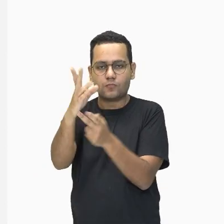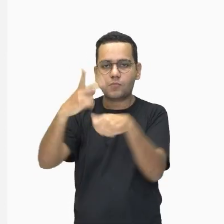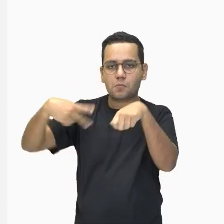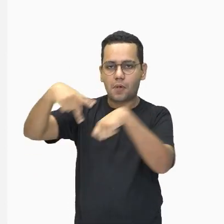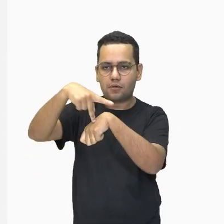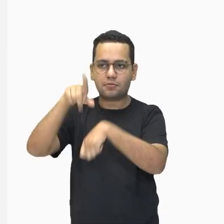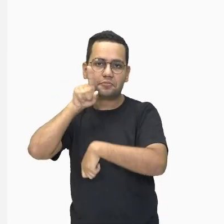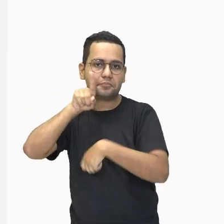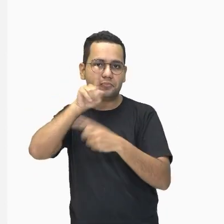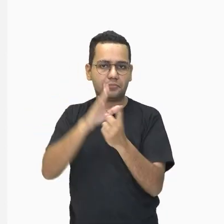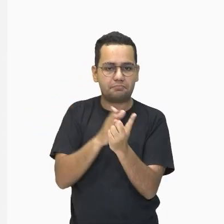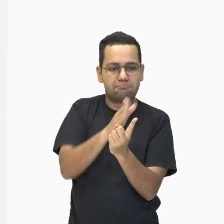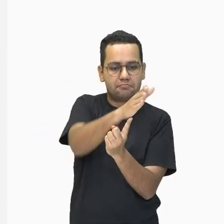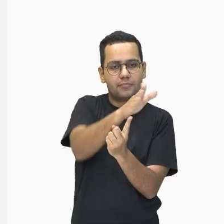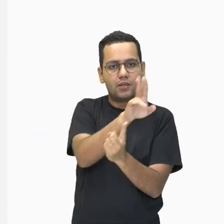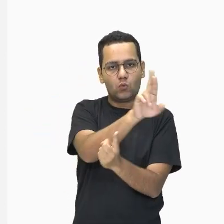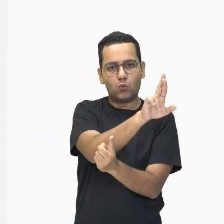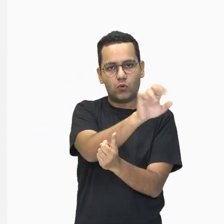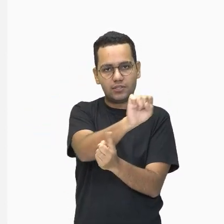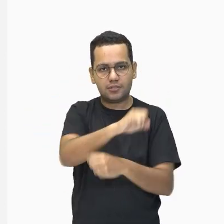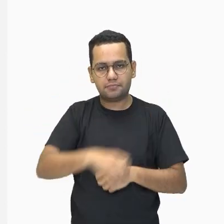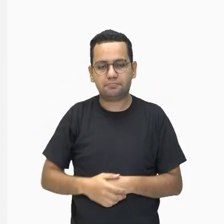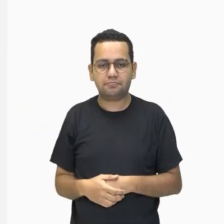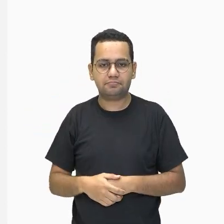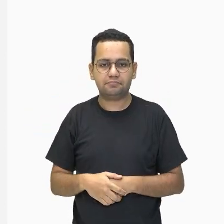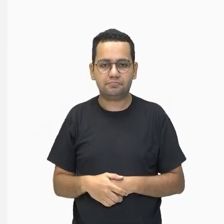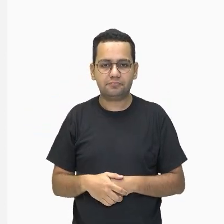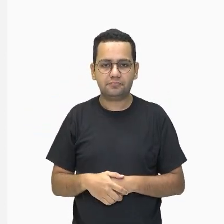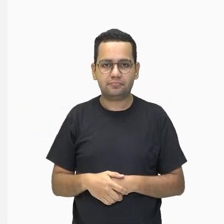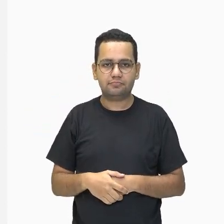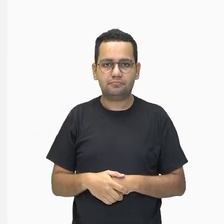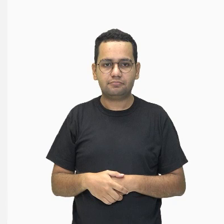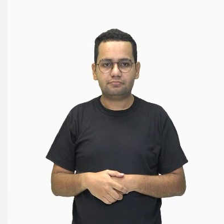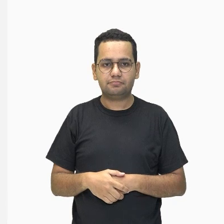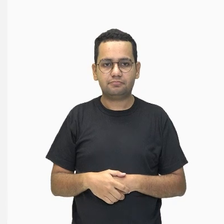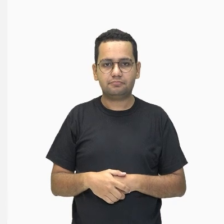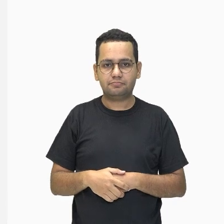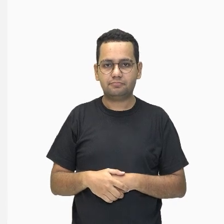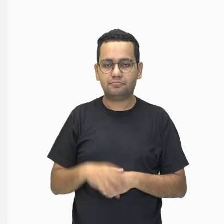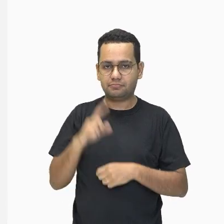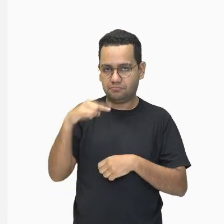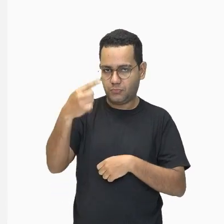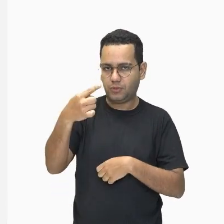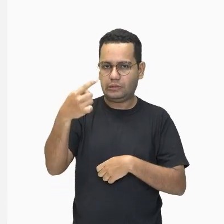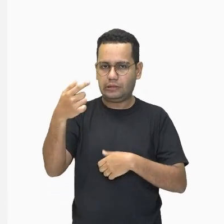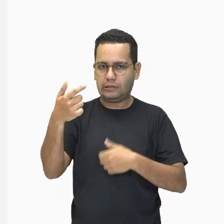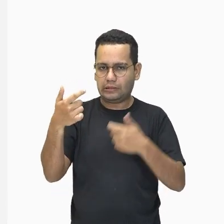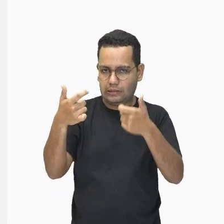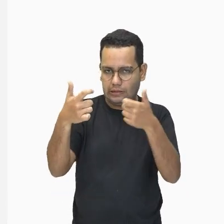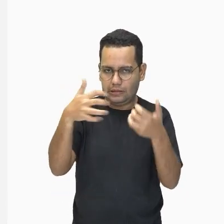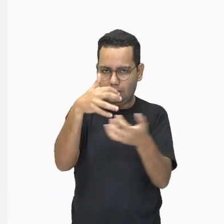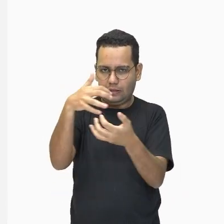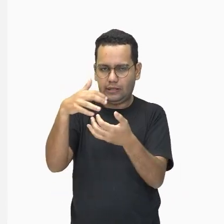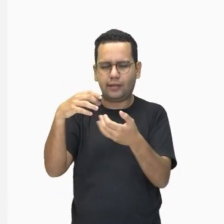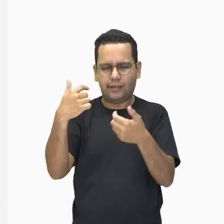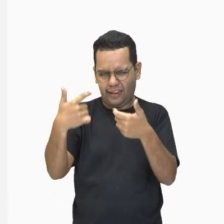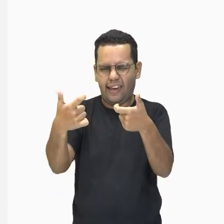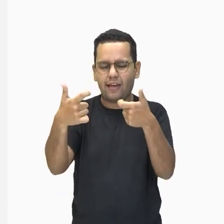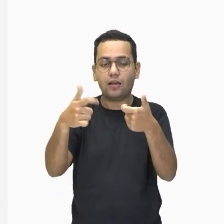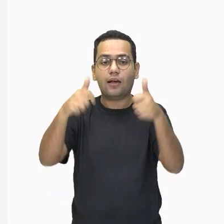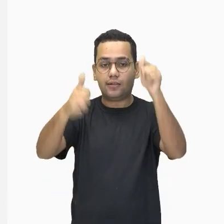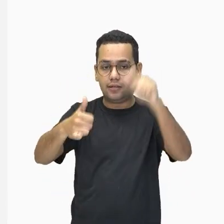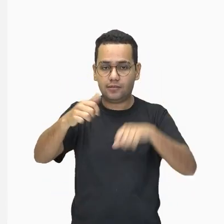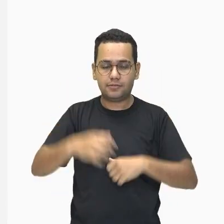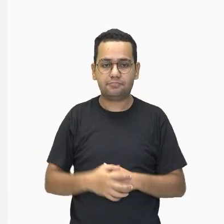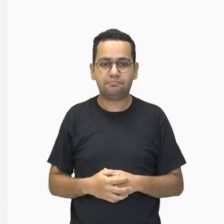União Soviética. Vamos analisar esse pós-guerra. Em 45, já era nítido que, após